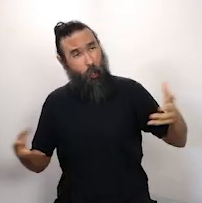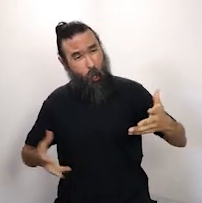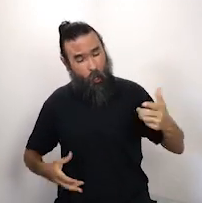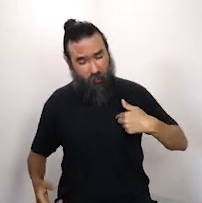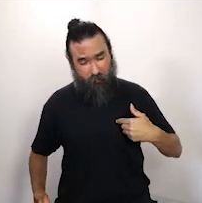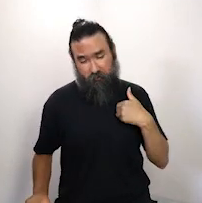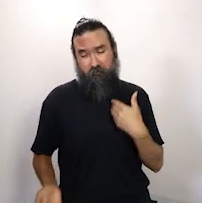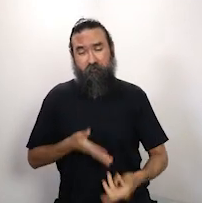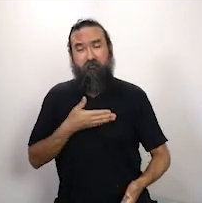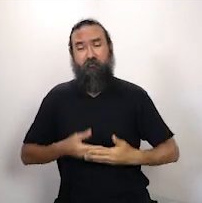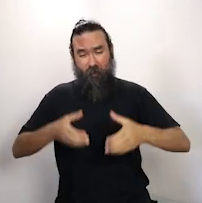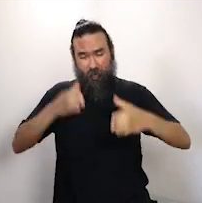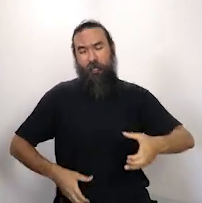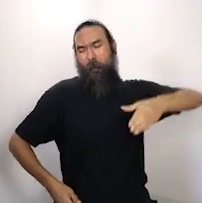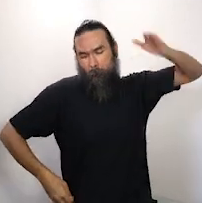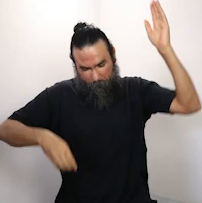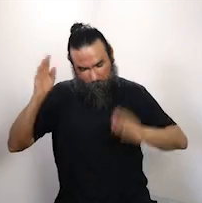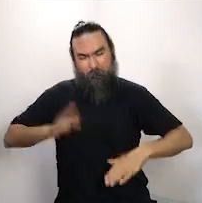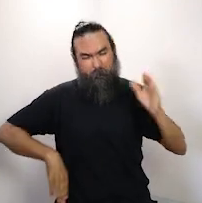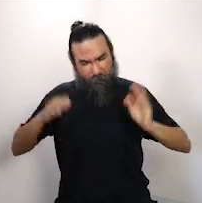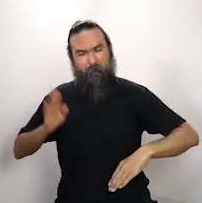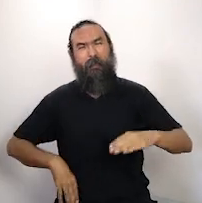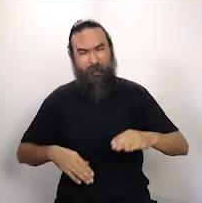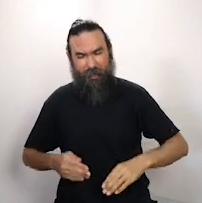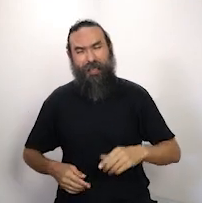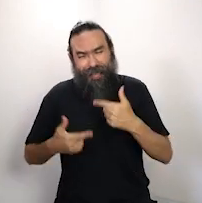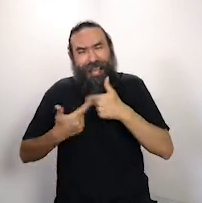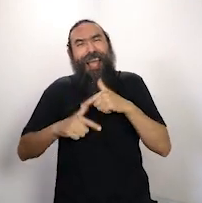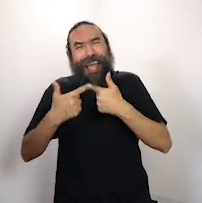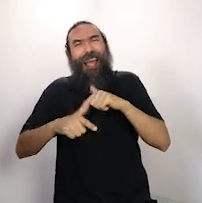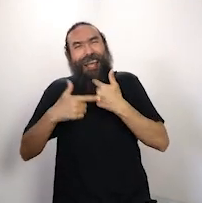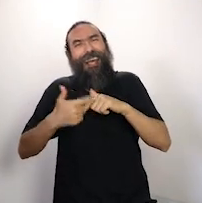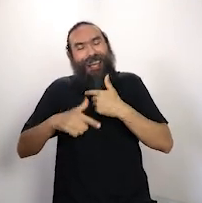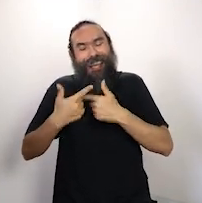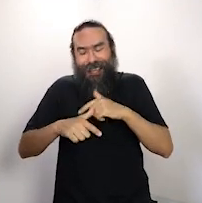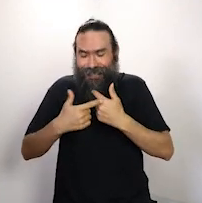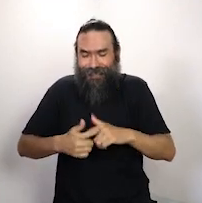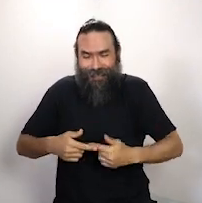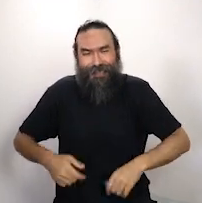meto eles no meio das pernas e desço o cacete.